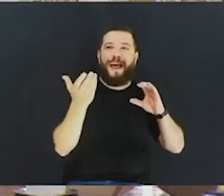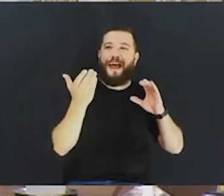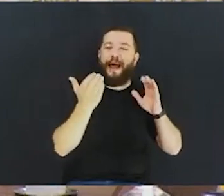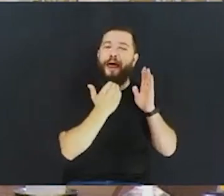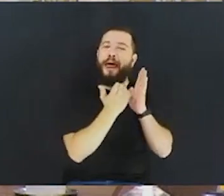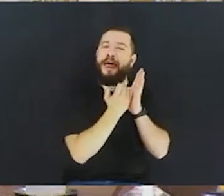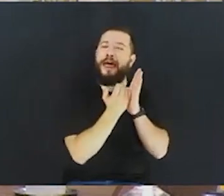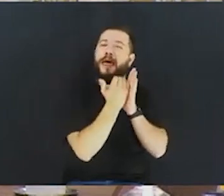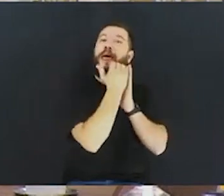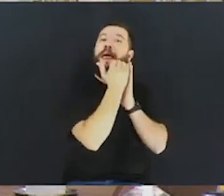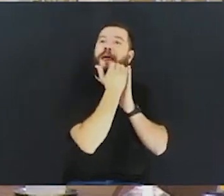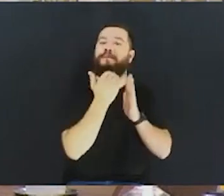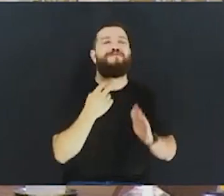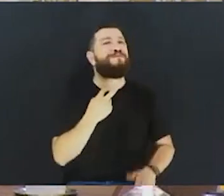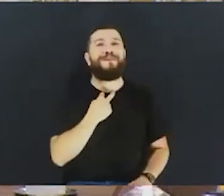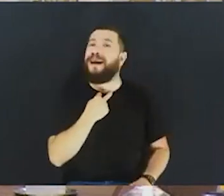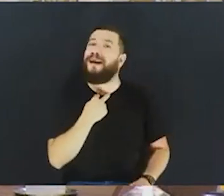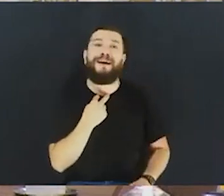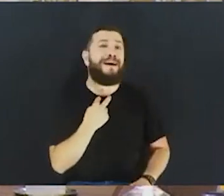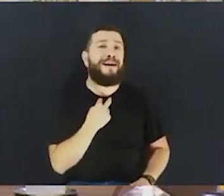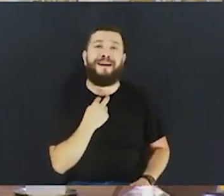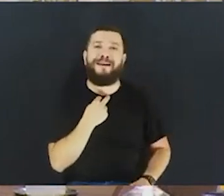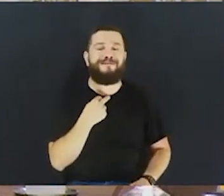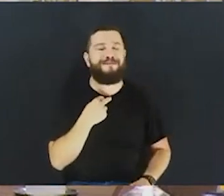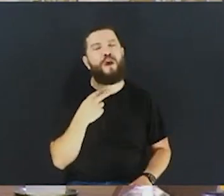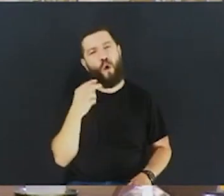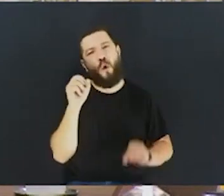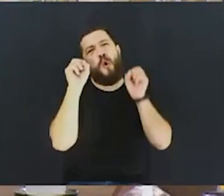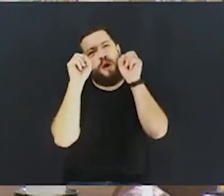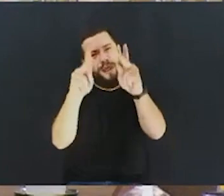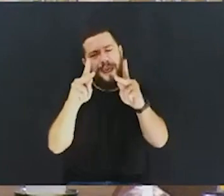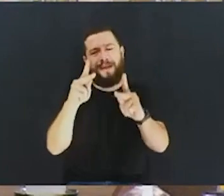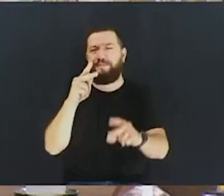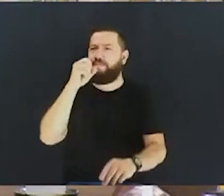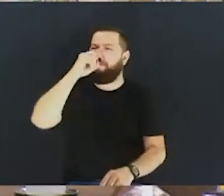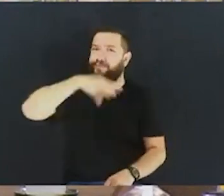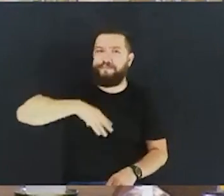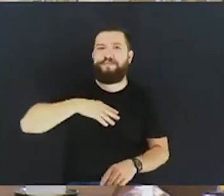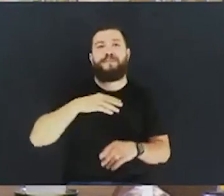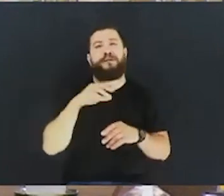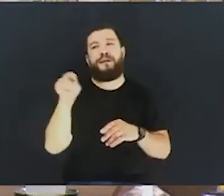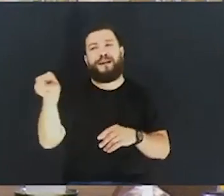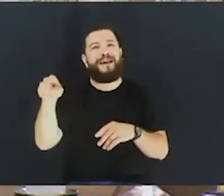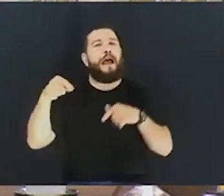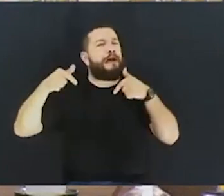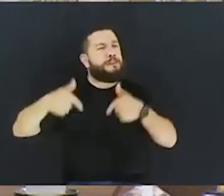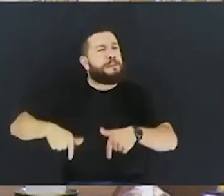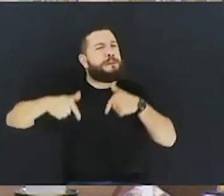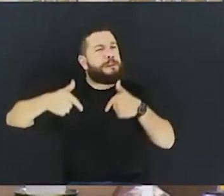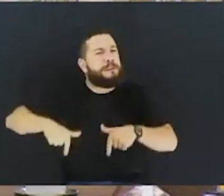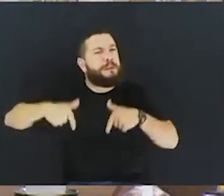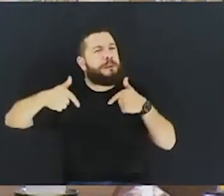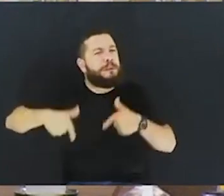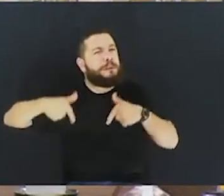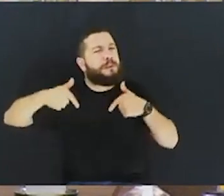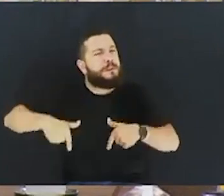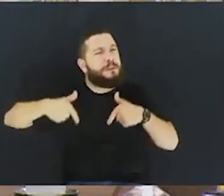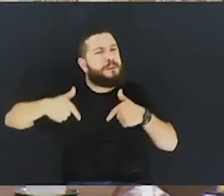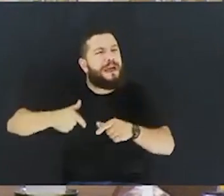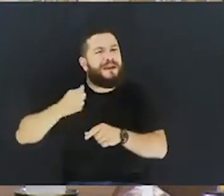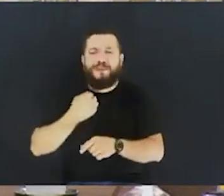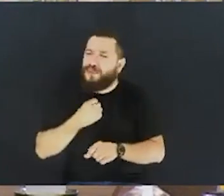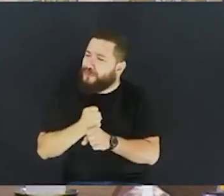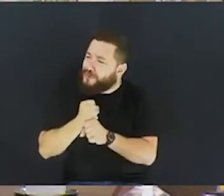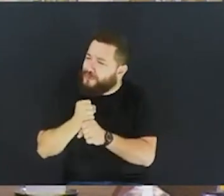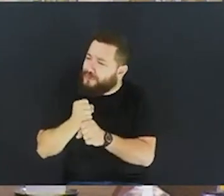disso. A pessoa trabalhou a vida inteira para receber a sua aposentadoria e chega na sua aposentadoria e ainda tem um desconto